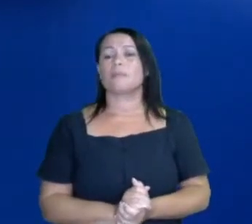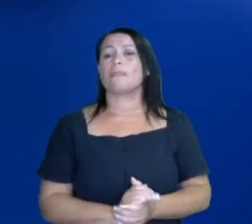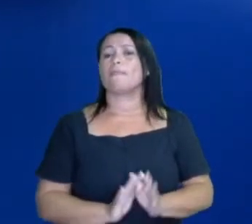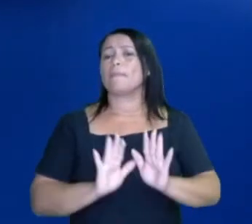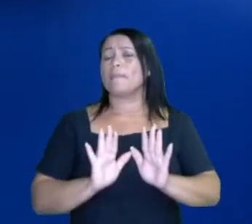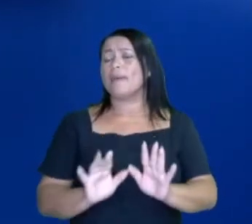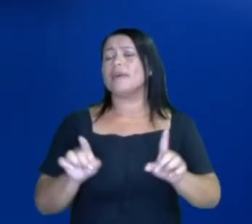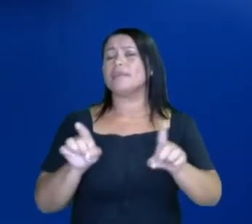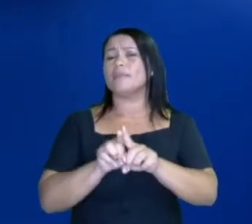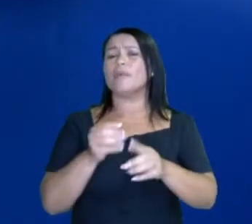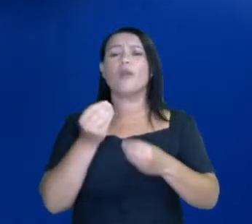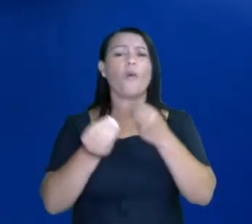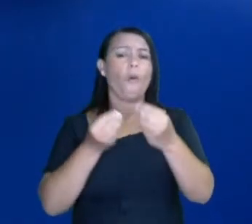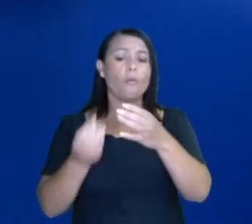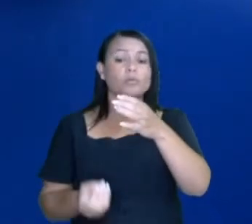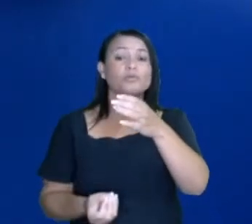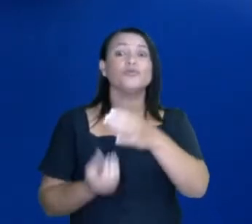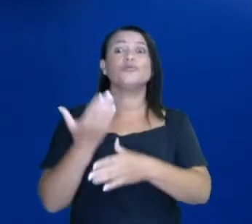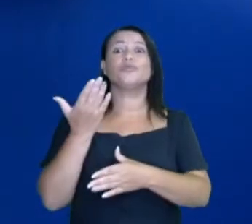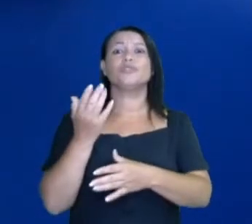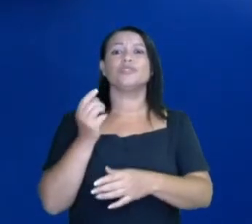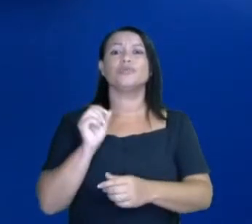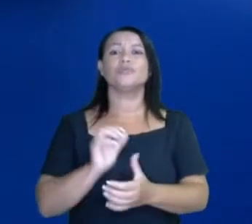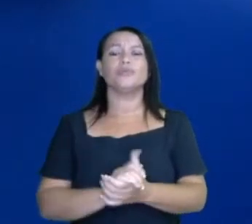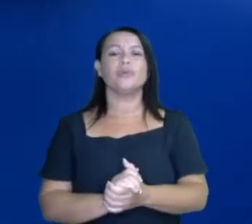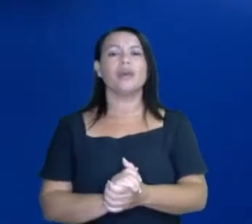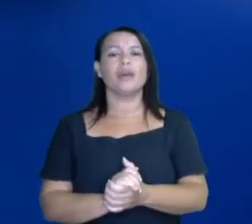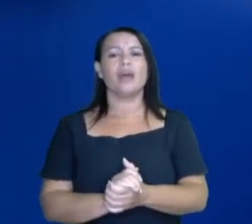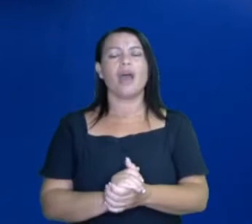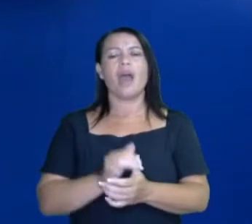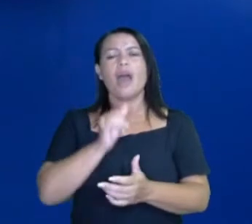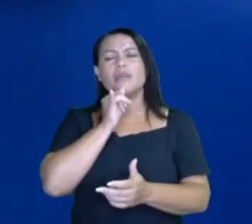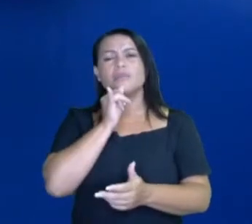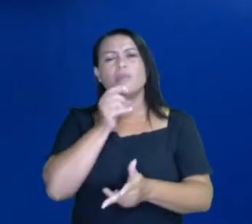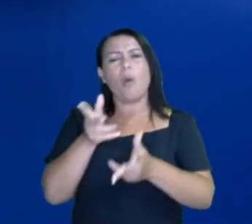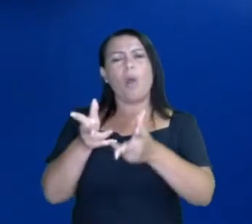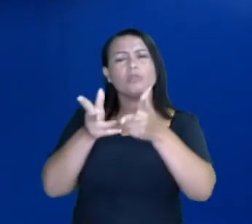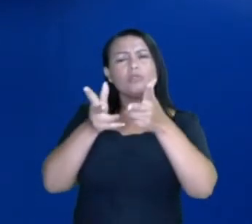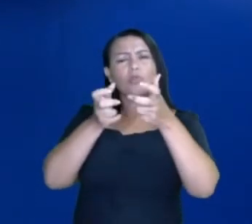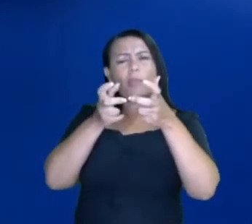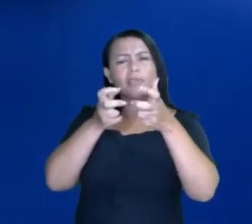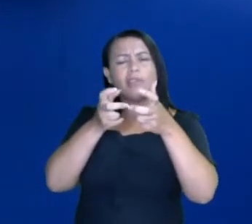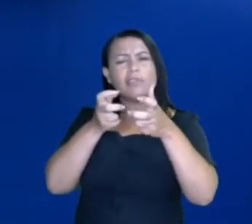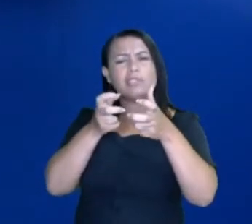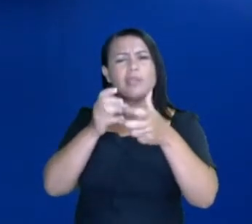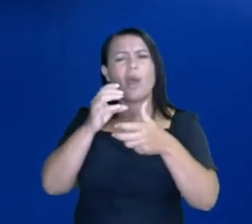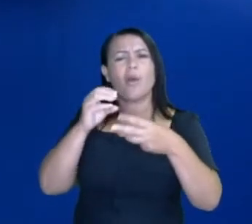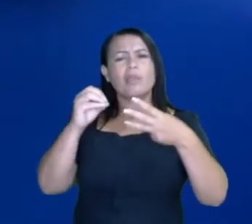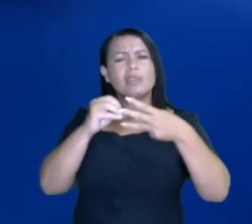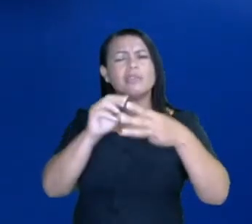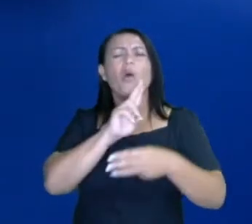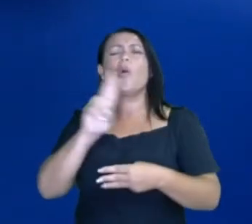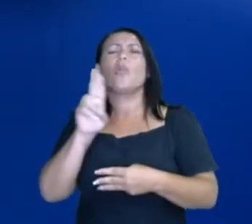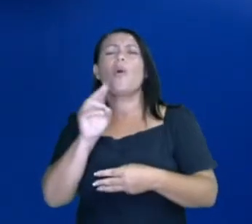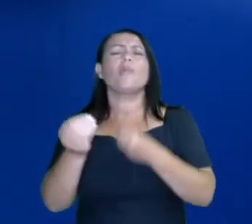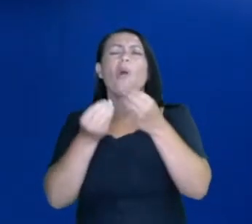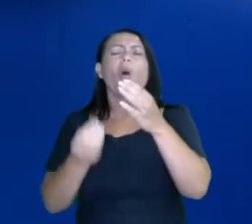Mas como surgiu, então, essa observação das células? Quem deu esse nome de célula?